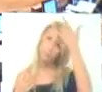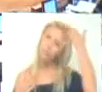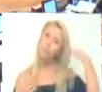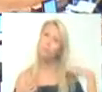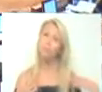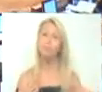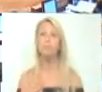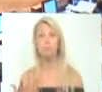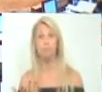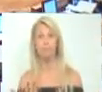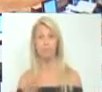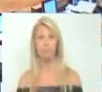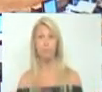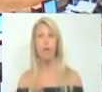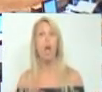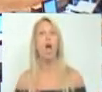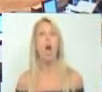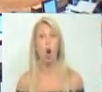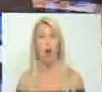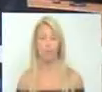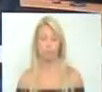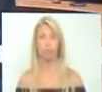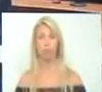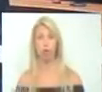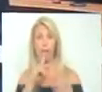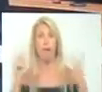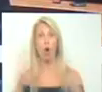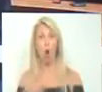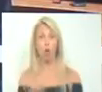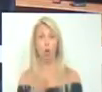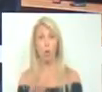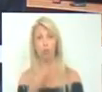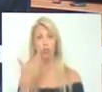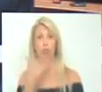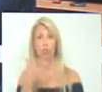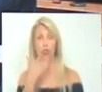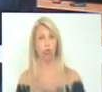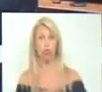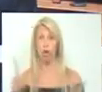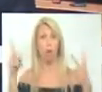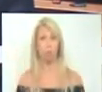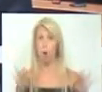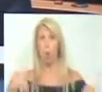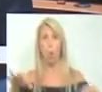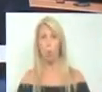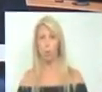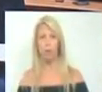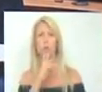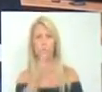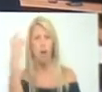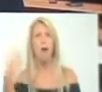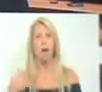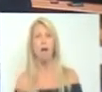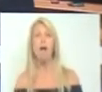Mas quanto ao agora dado por concluído o corte das gorduras, não ficam sem resposta. O corte dos